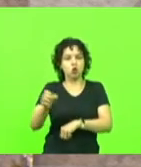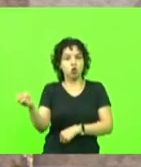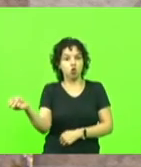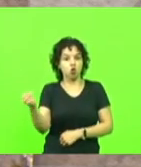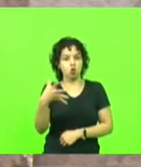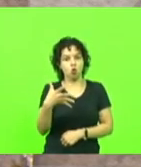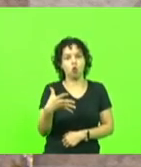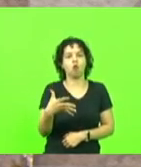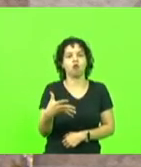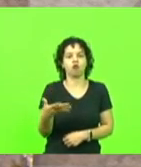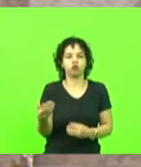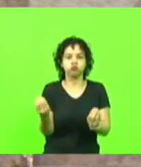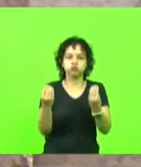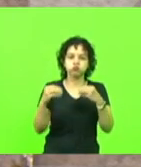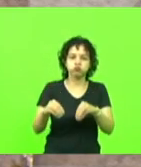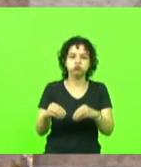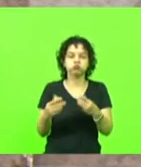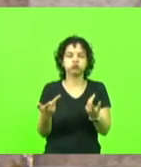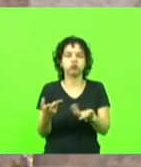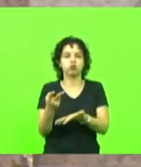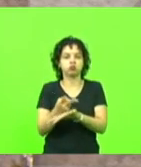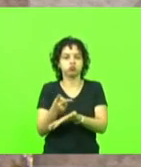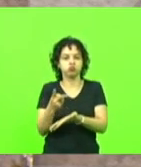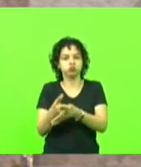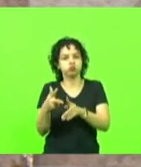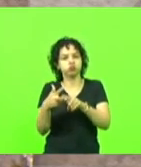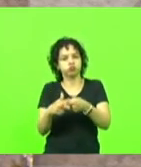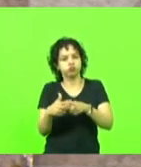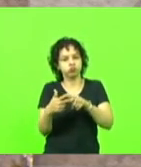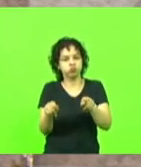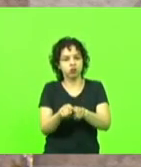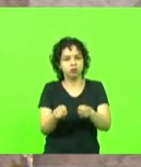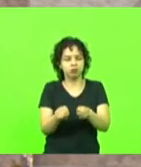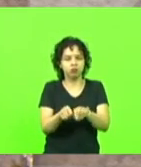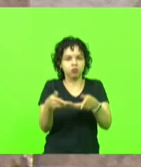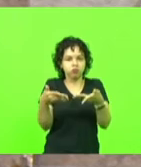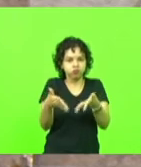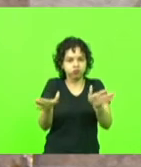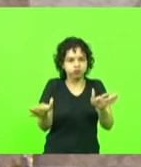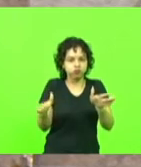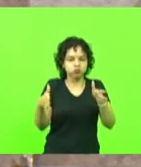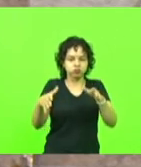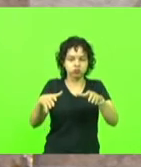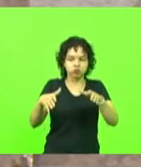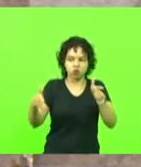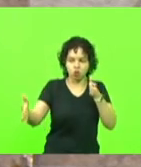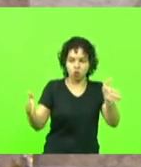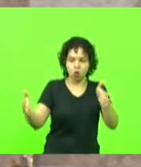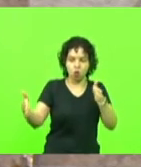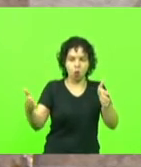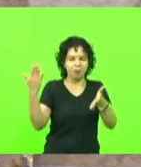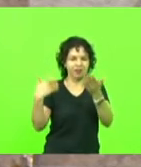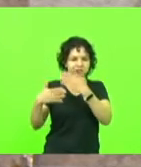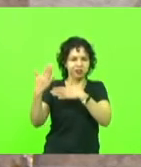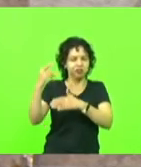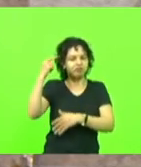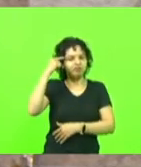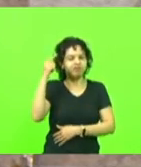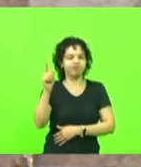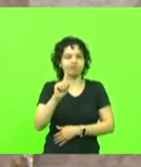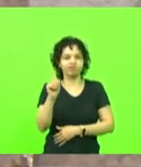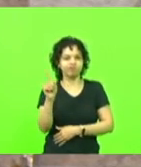implantado, tanto de conservação, mas principalmente de abertura de trechos que não se imaginava que fossem